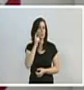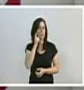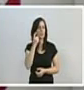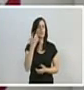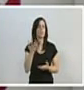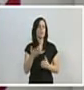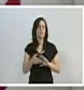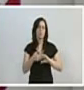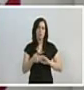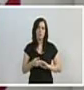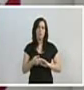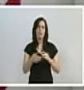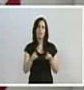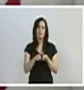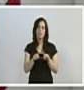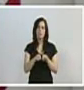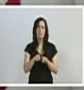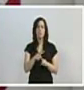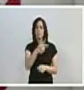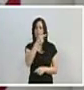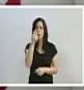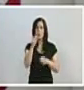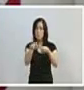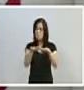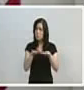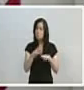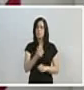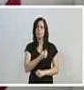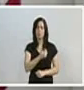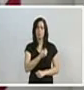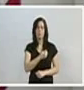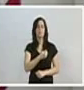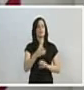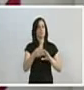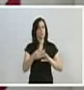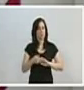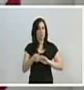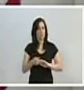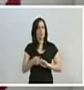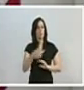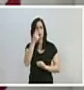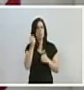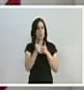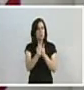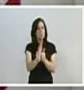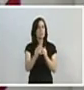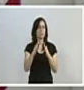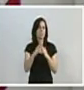Quero saudar, além de você, saudar quem está conosco no plenário e saudar quem está ou vai nos acompanhar em casa.